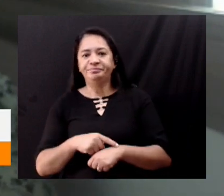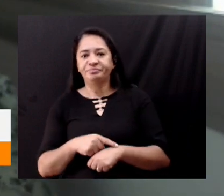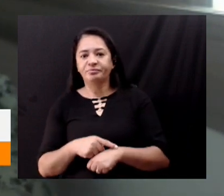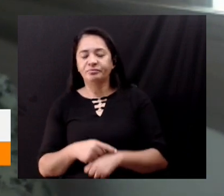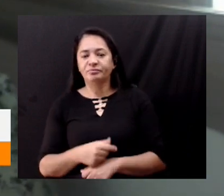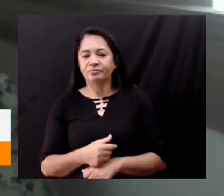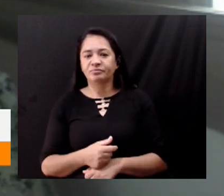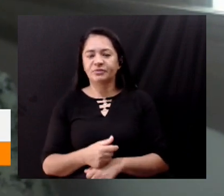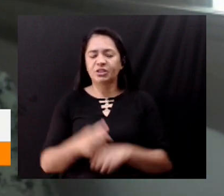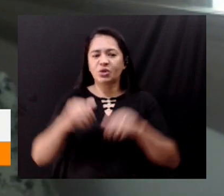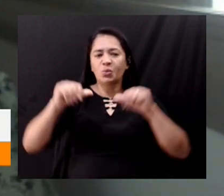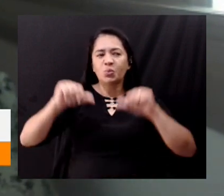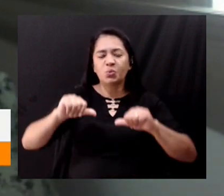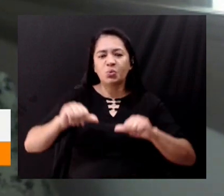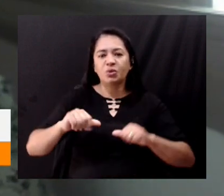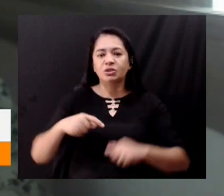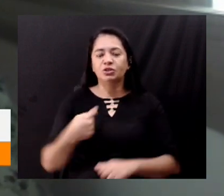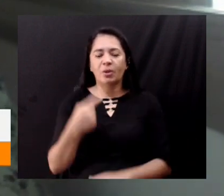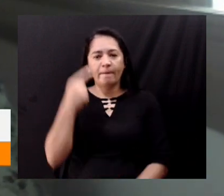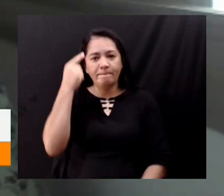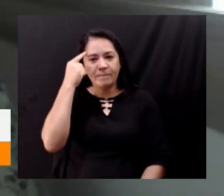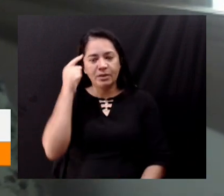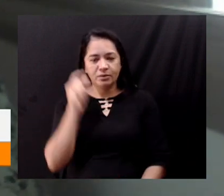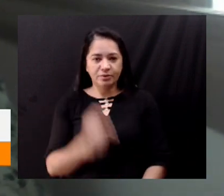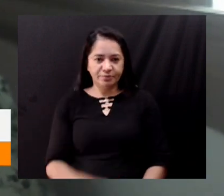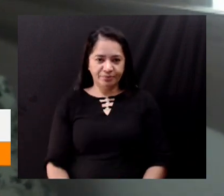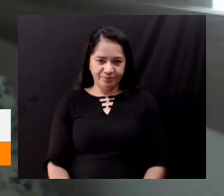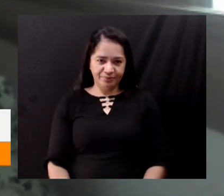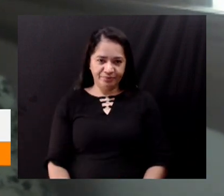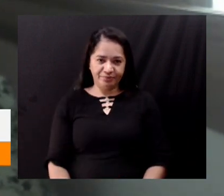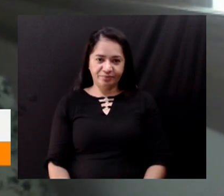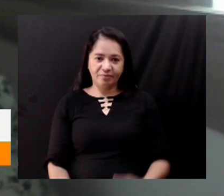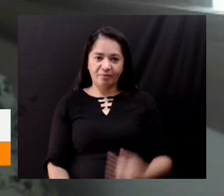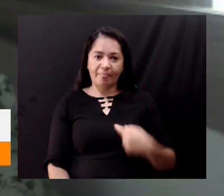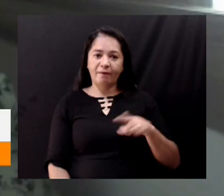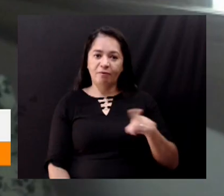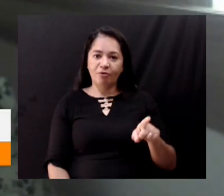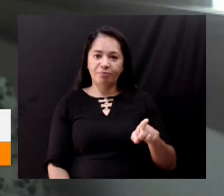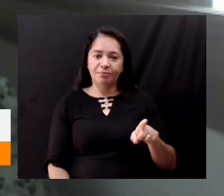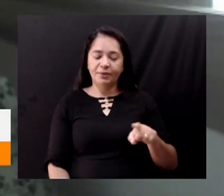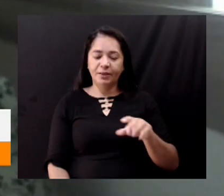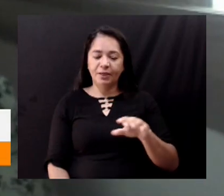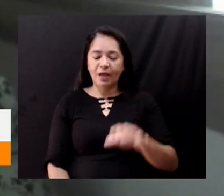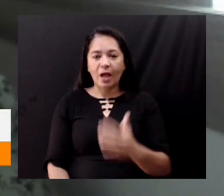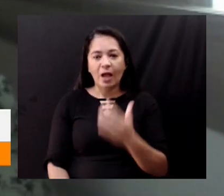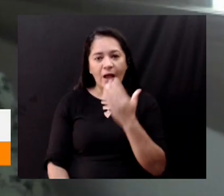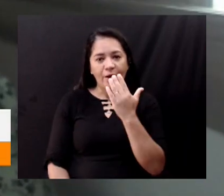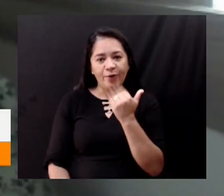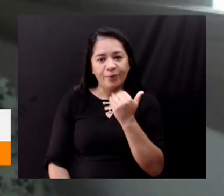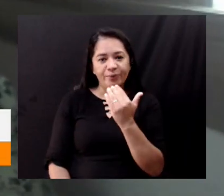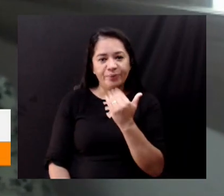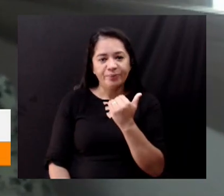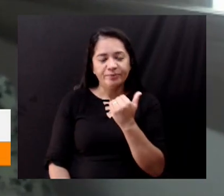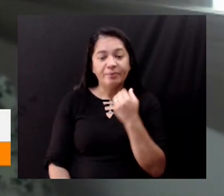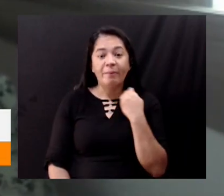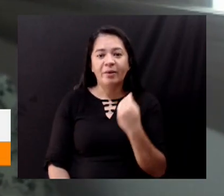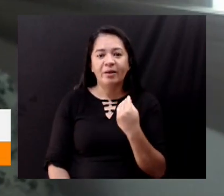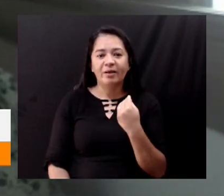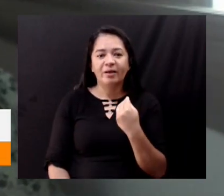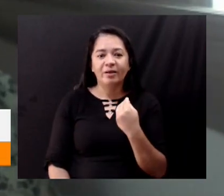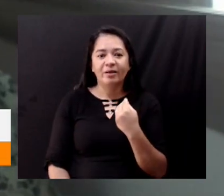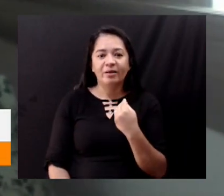gente pensa? Eu vou pegar um alimento para me